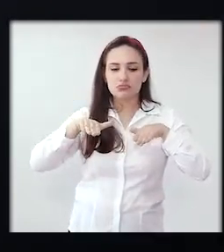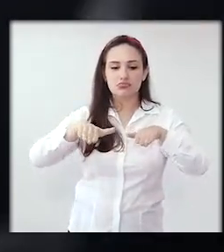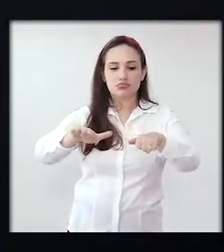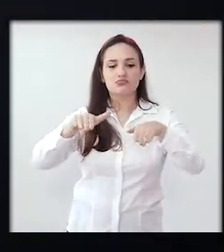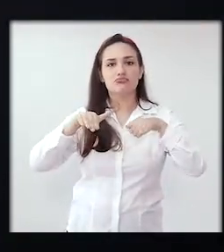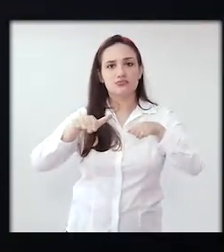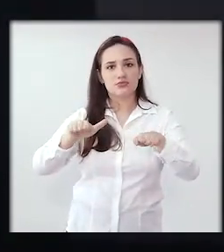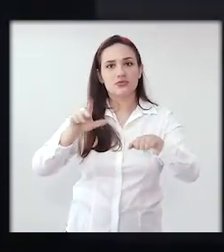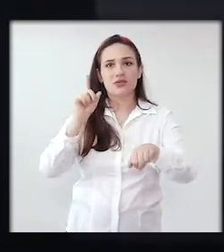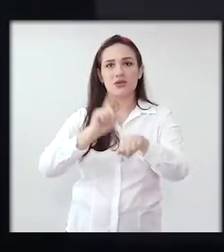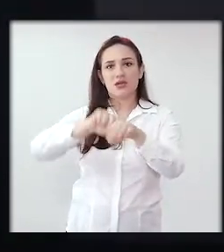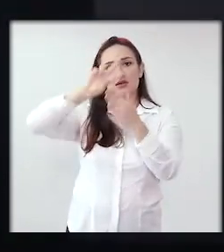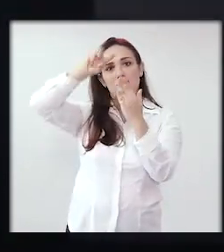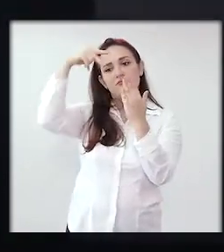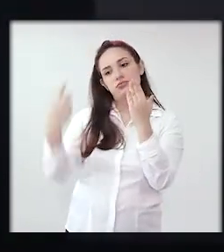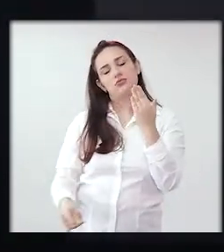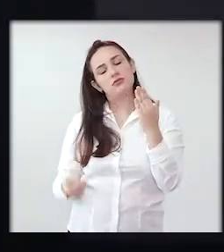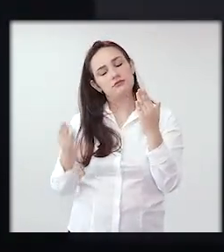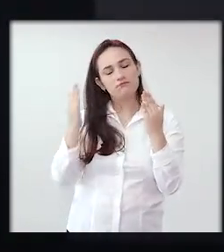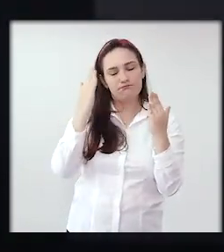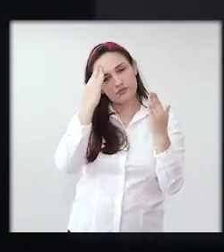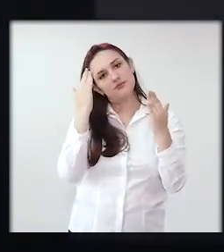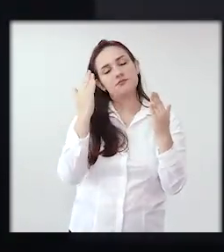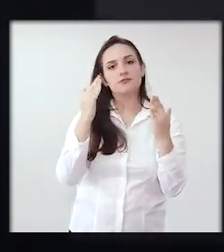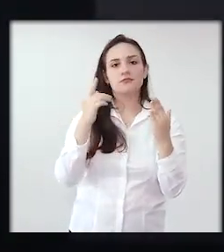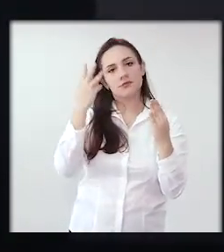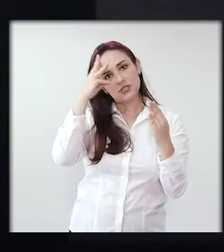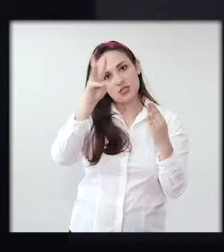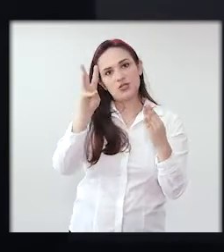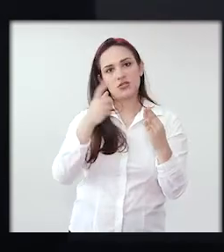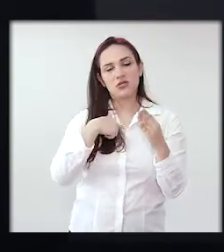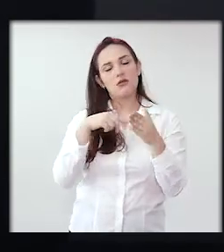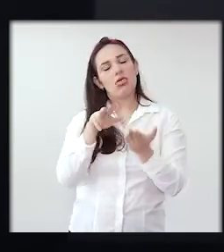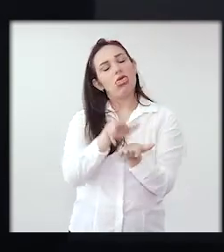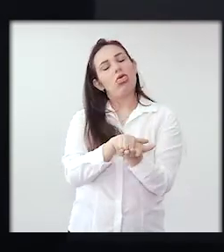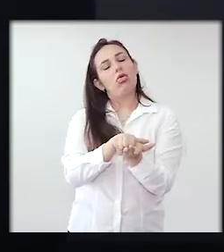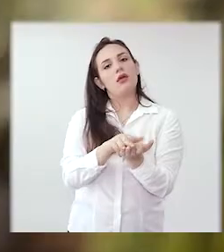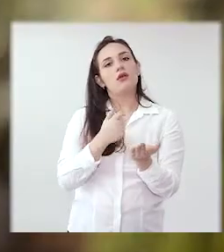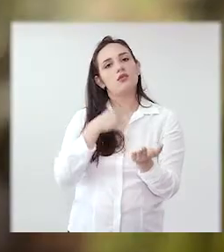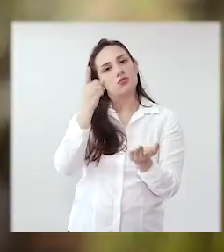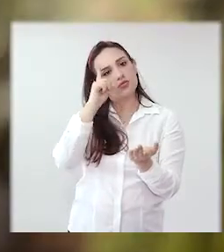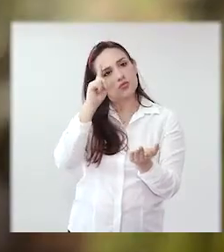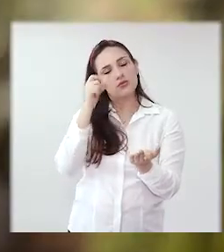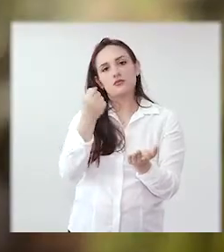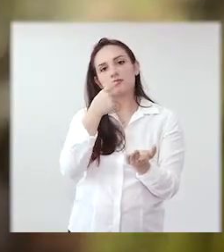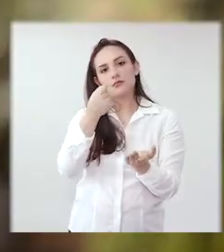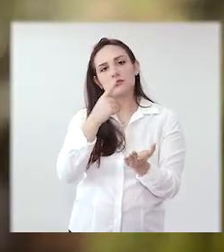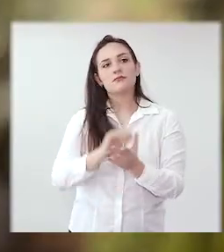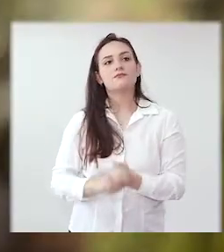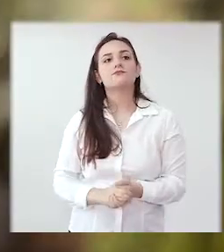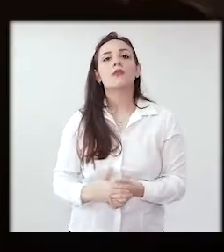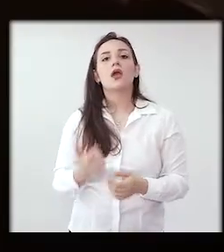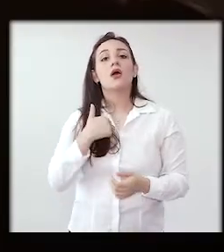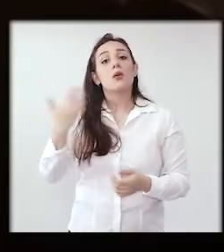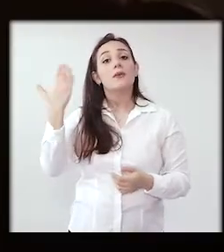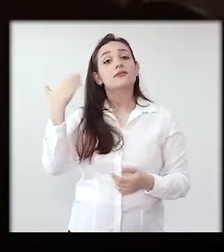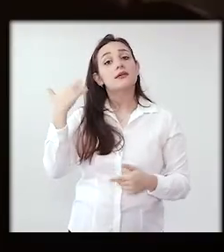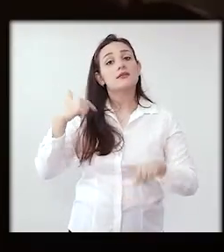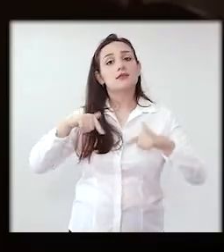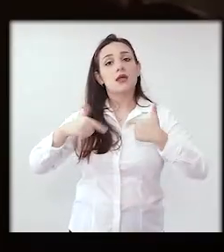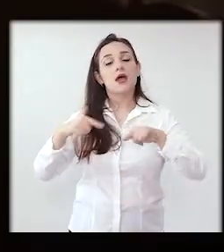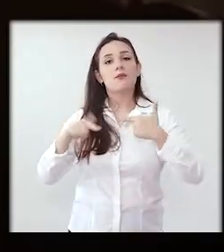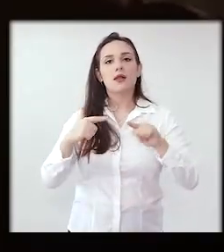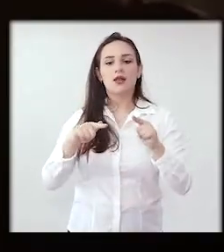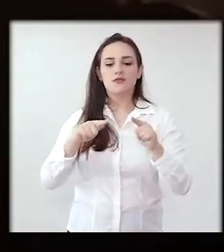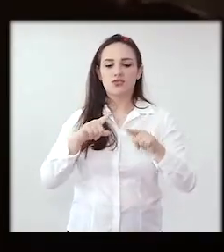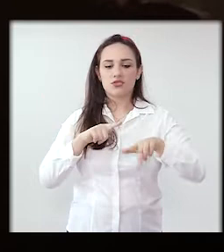bati a cabeça, fiquei 3 dias em coma. Hoje tomo remédio todos os dias. Eu trabalhava na obra e fui descer